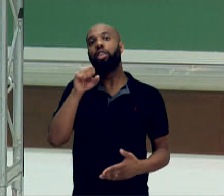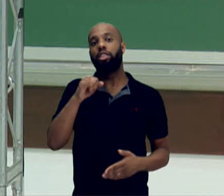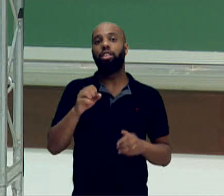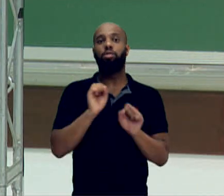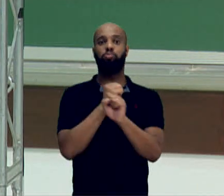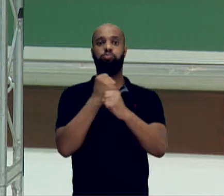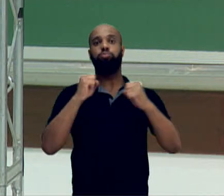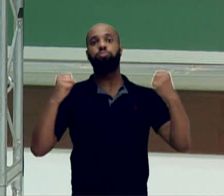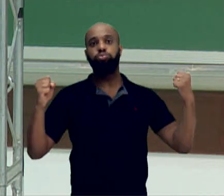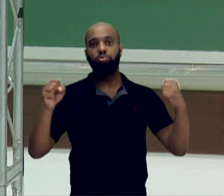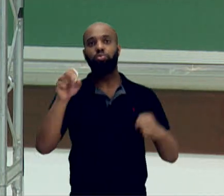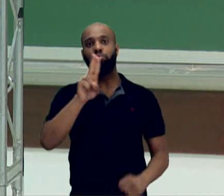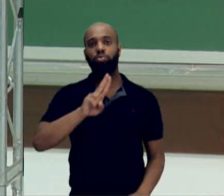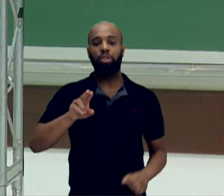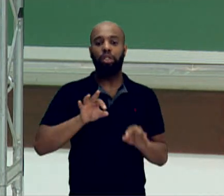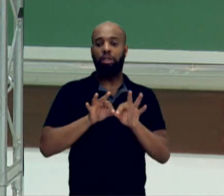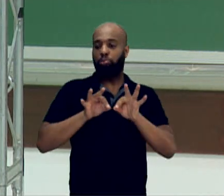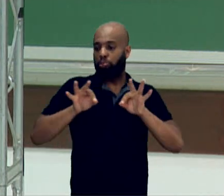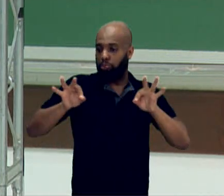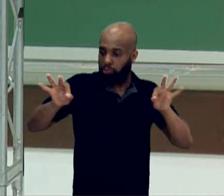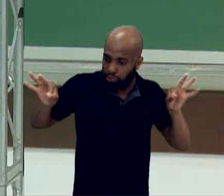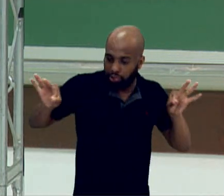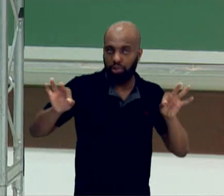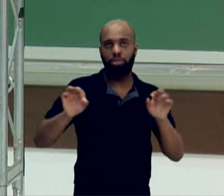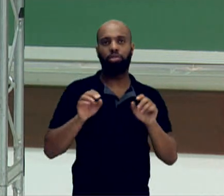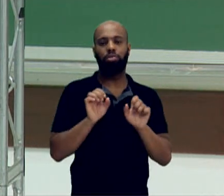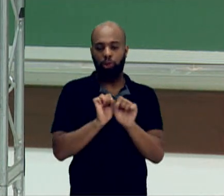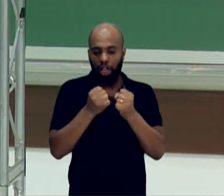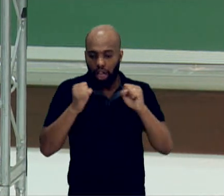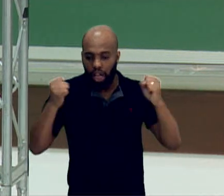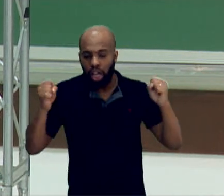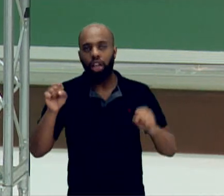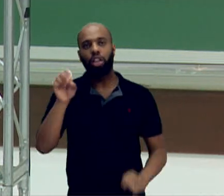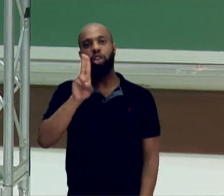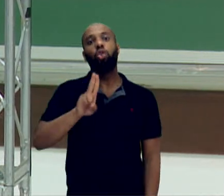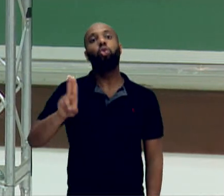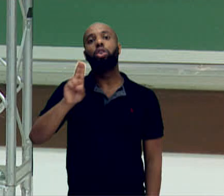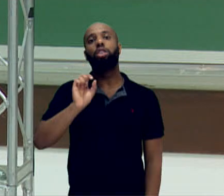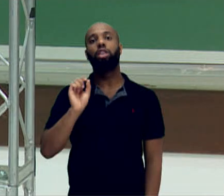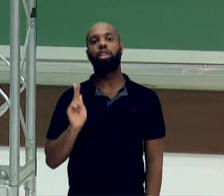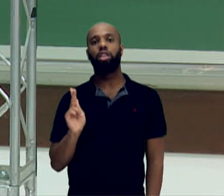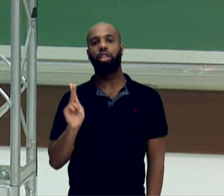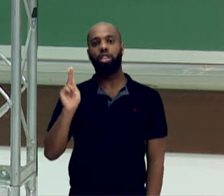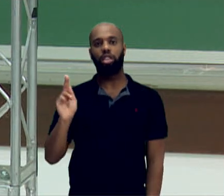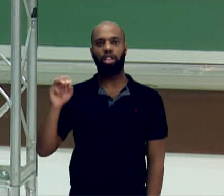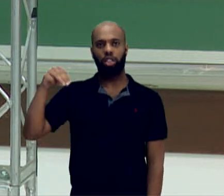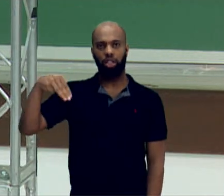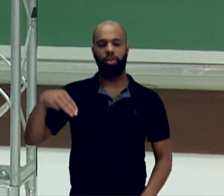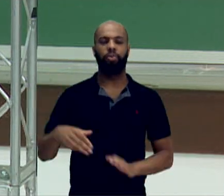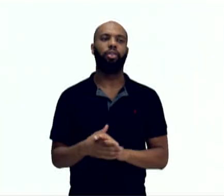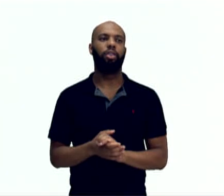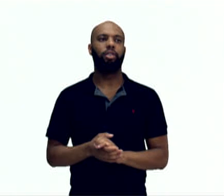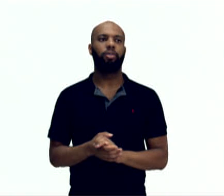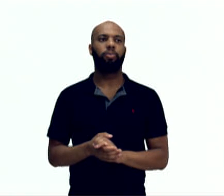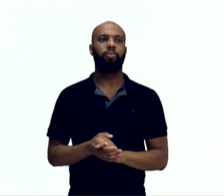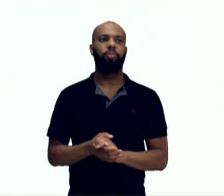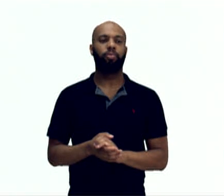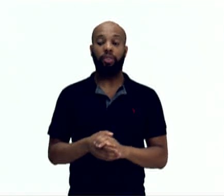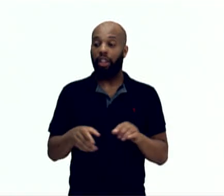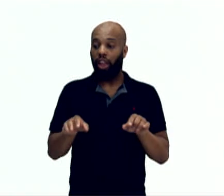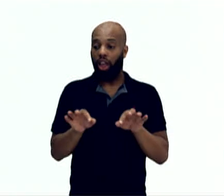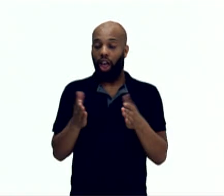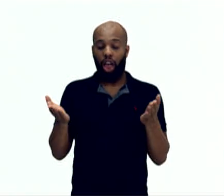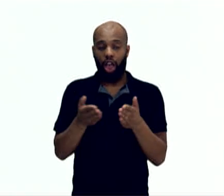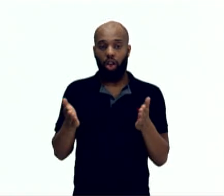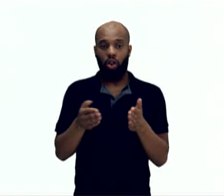grande, né, um comprimento grande, a gente usa quilômetro. E a largura da sala de